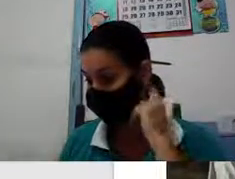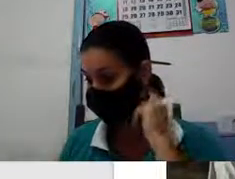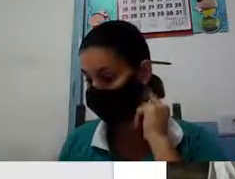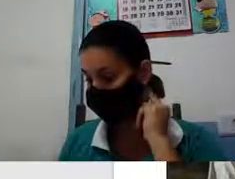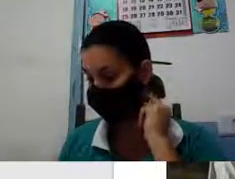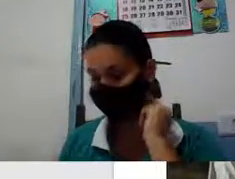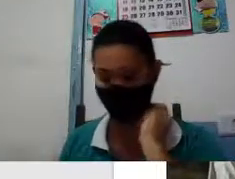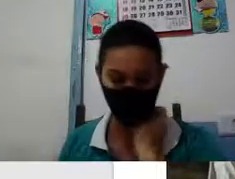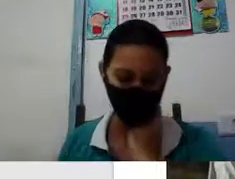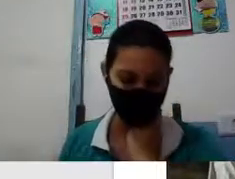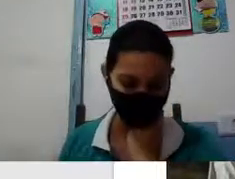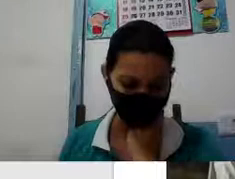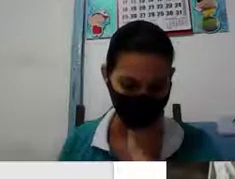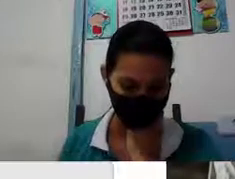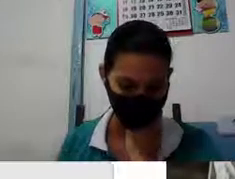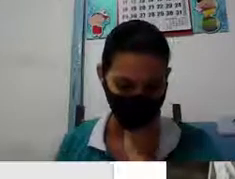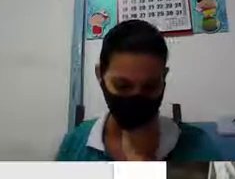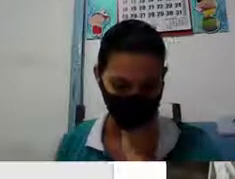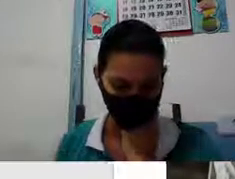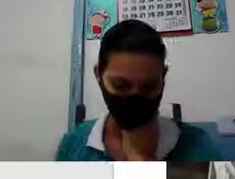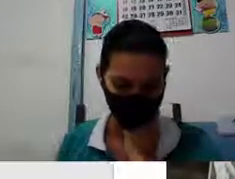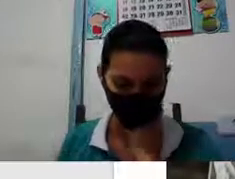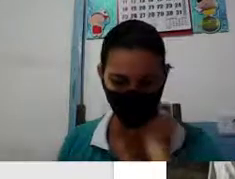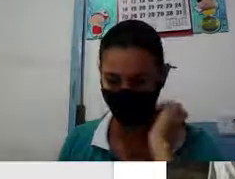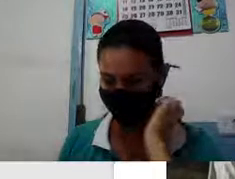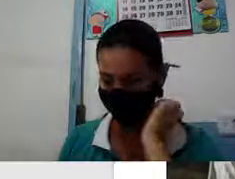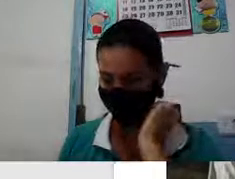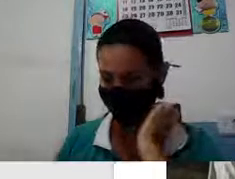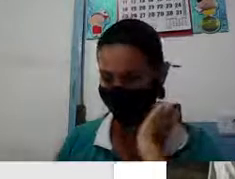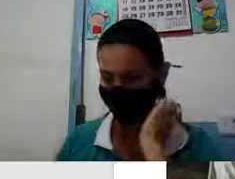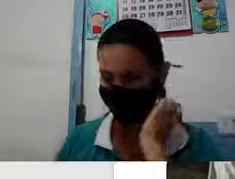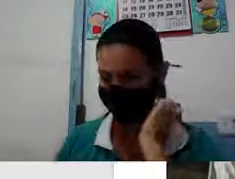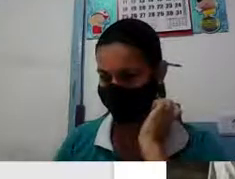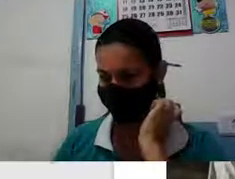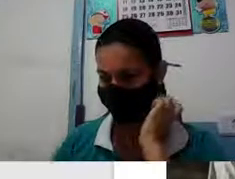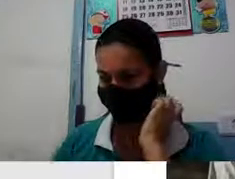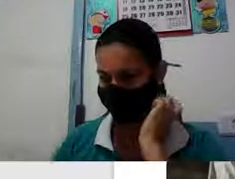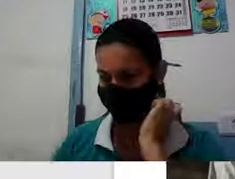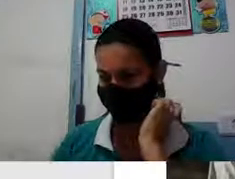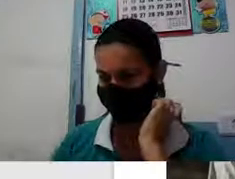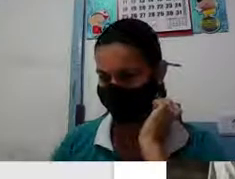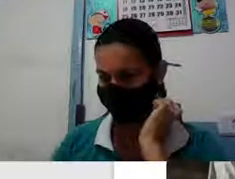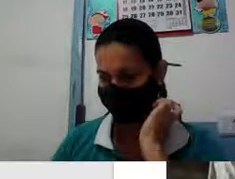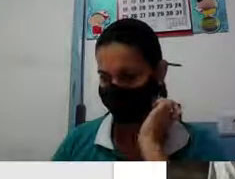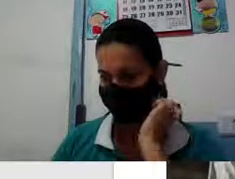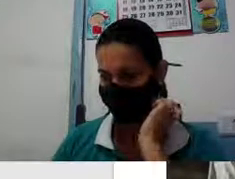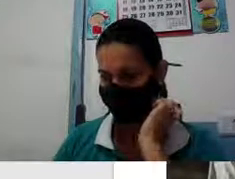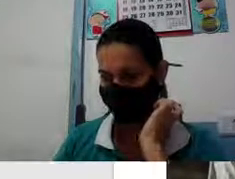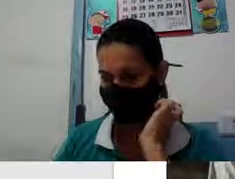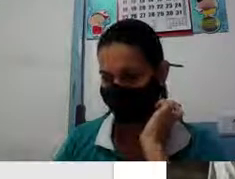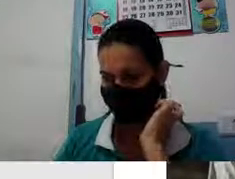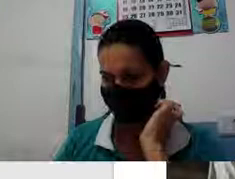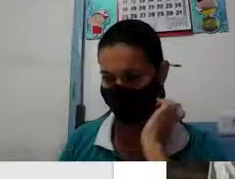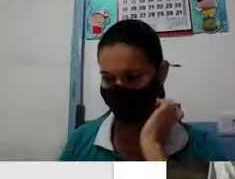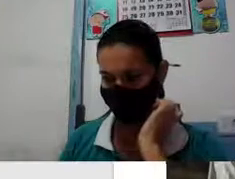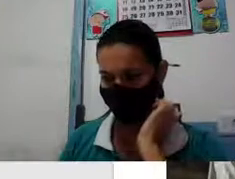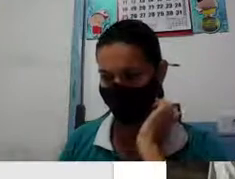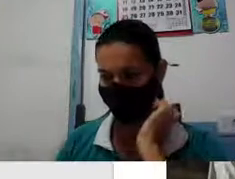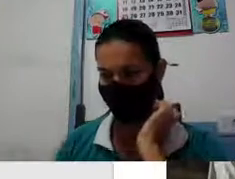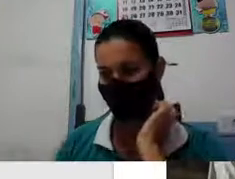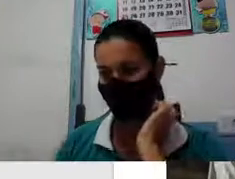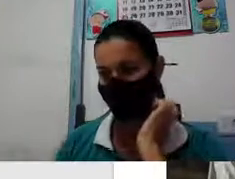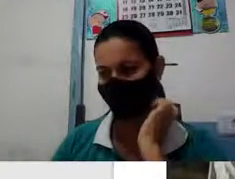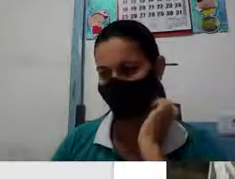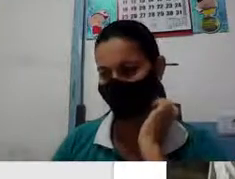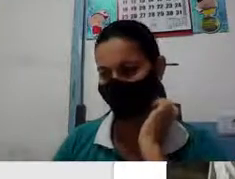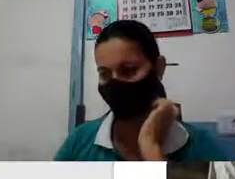vanguardismo, predominantemente presente em poemas, é um estilo de composição inspirado no trabalho do espanhol Luis de Góngora,